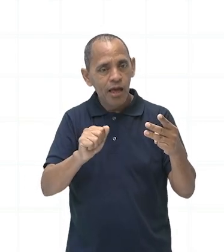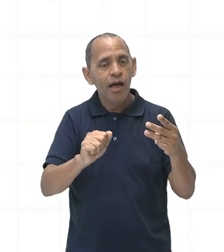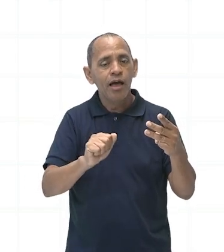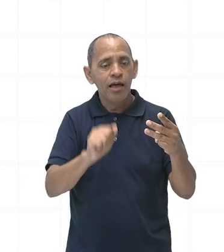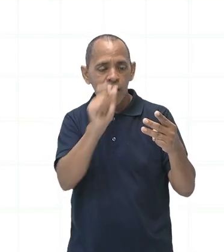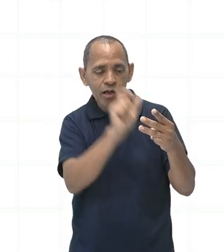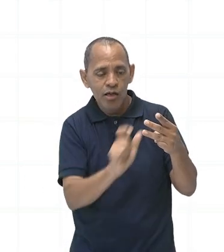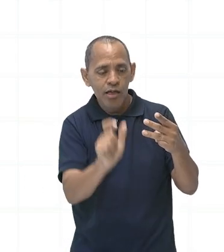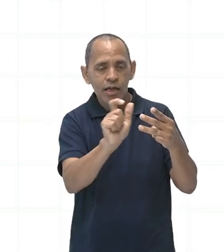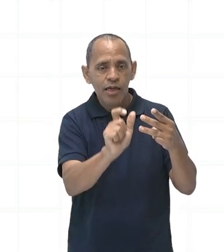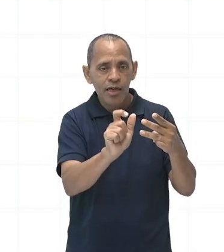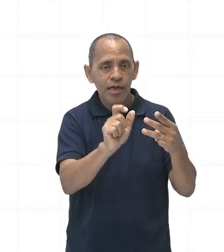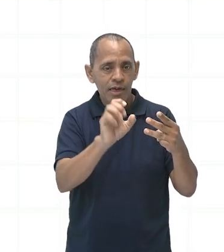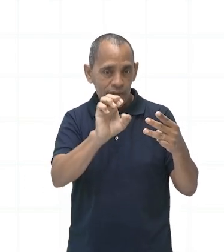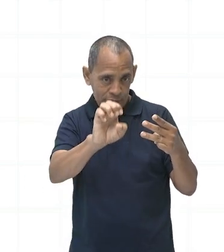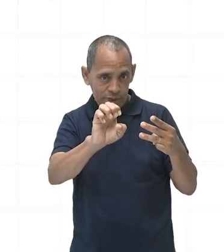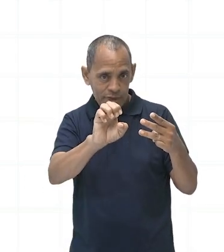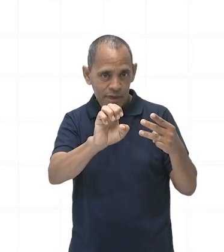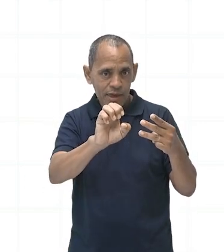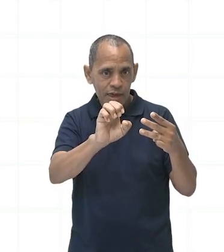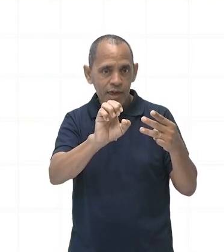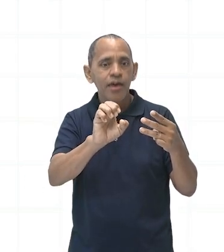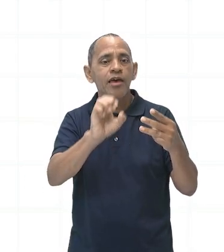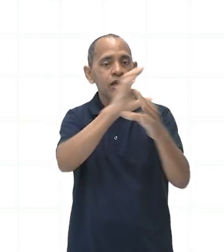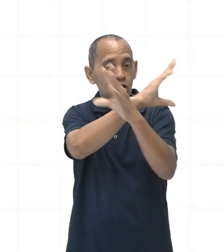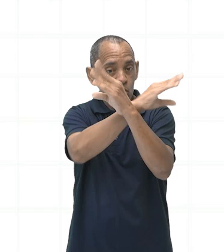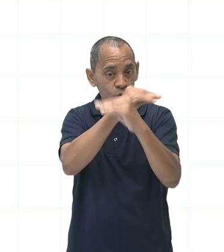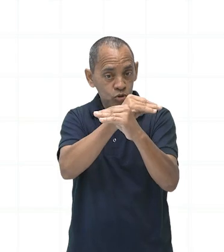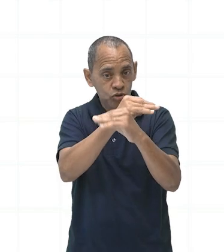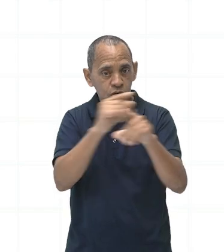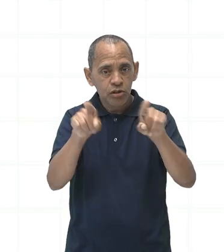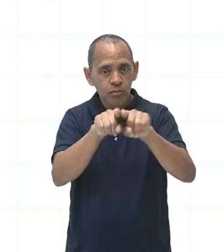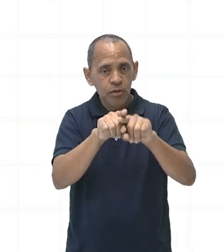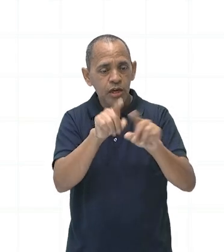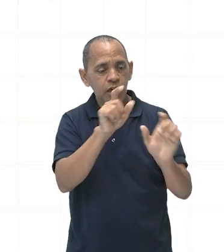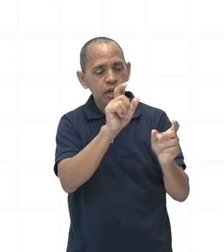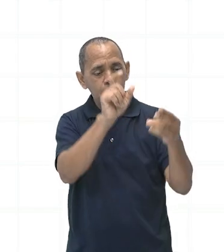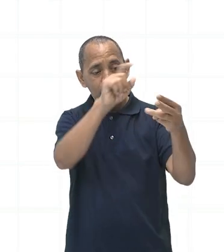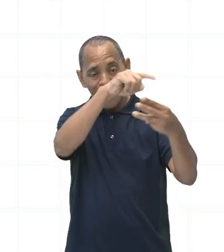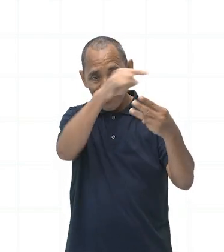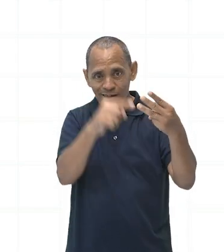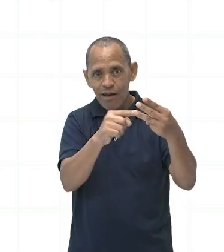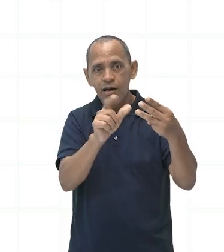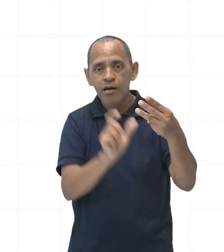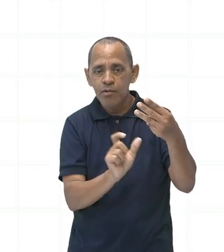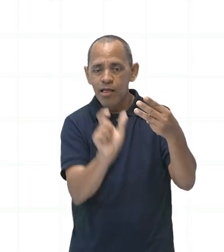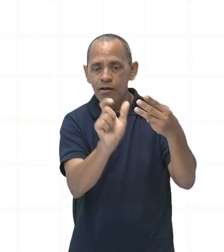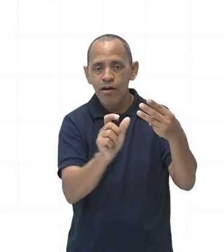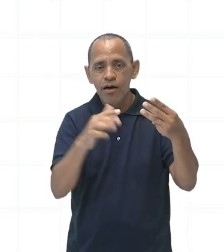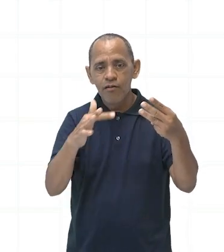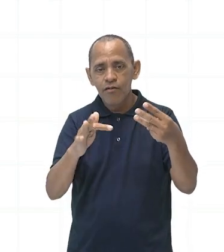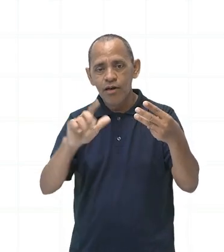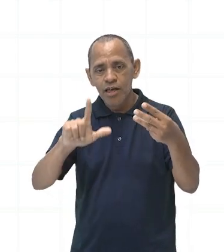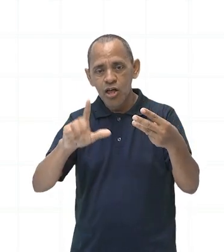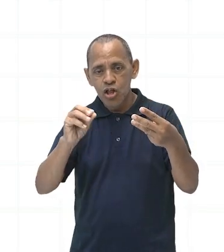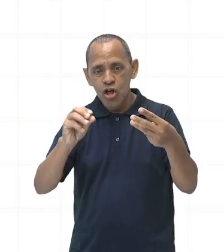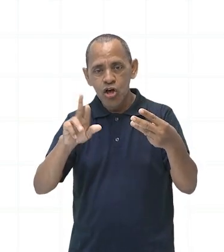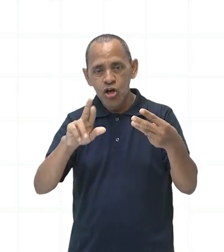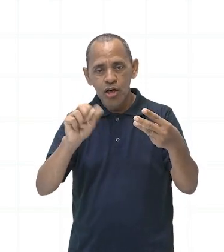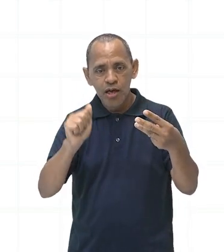que é uma conjunção, e a palavra flora, ok? Dessas 3 palavras, qual é a